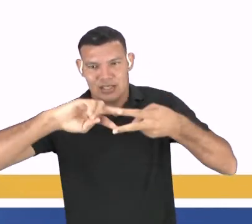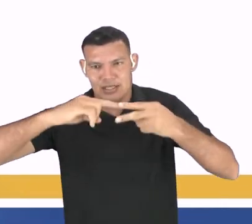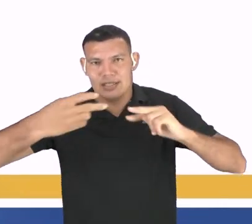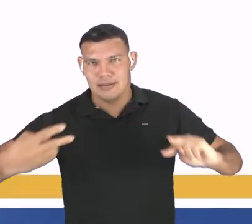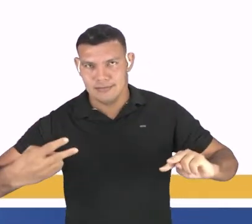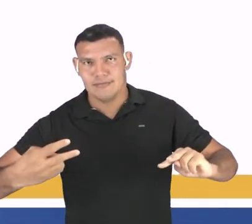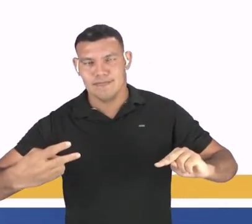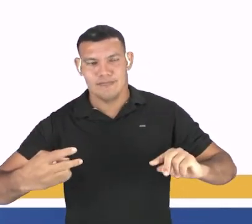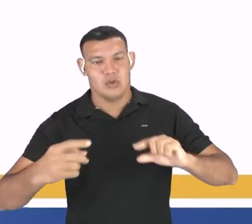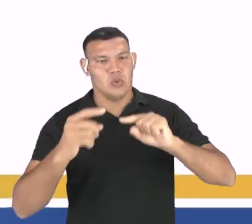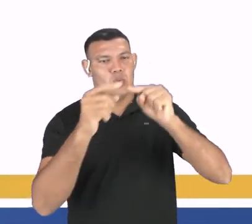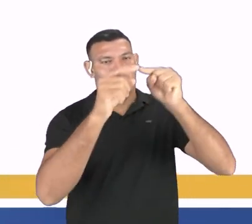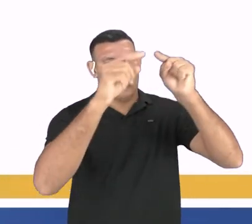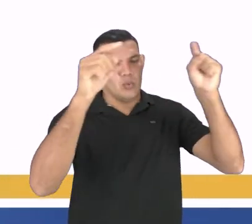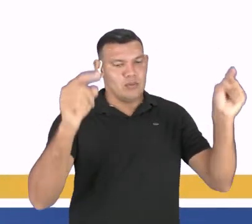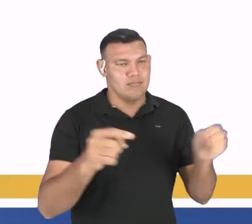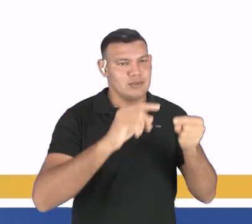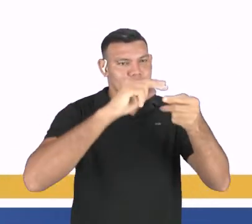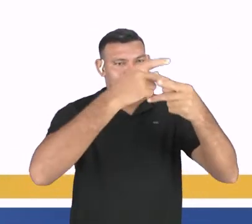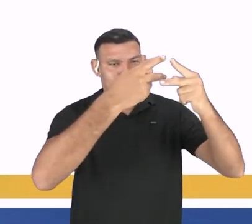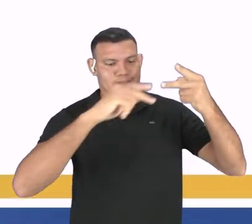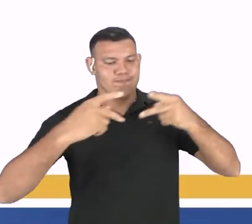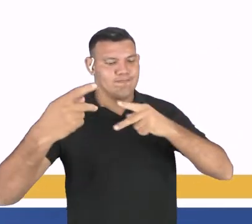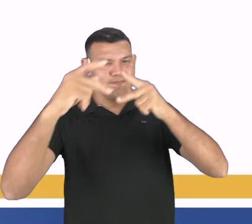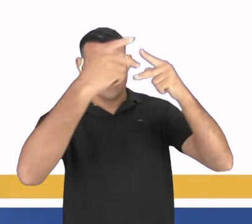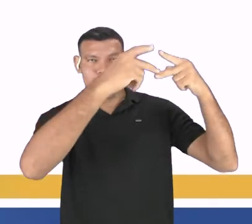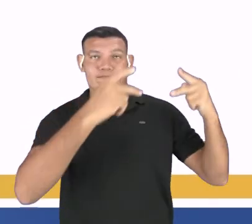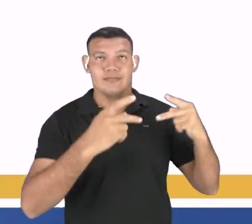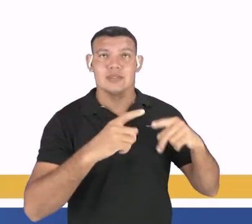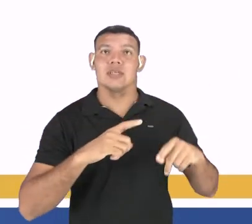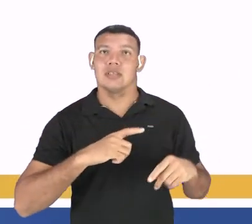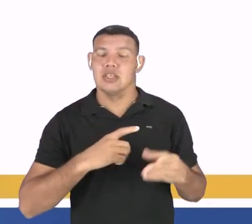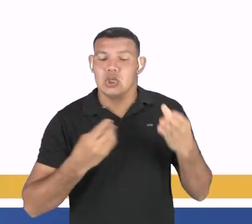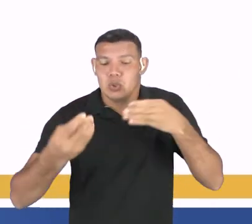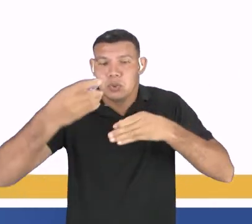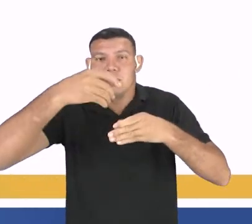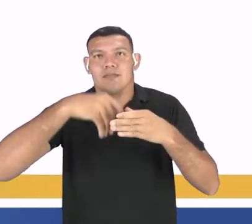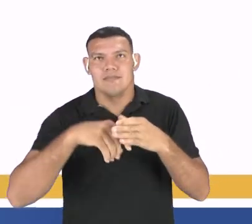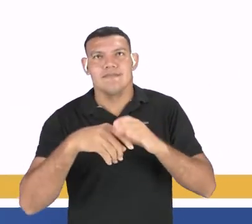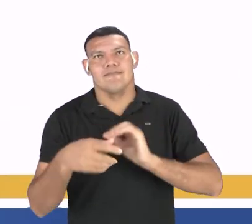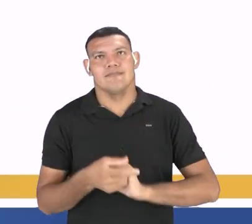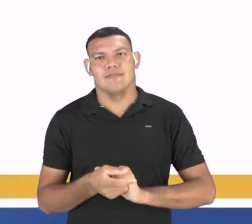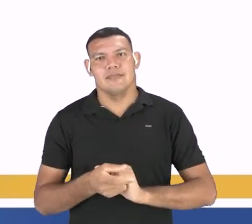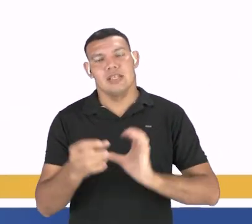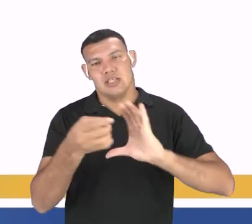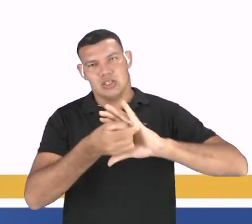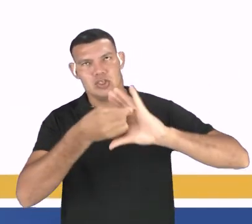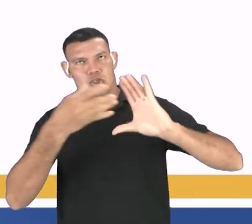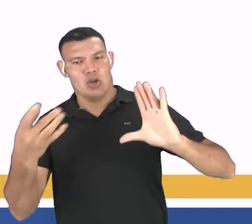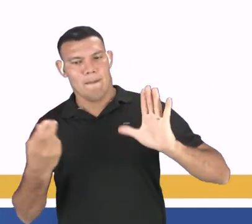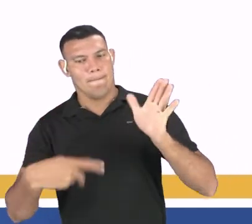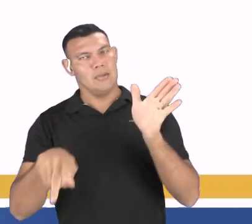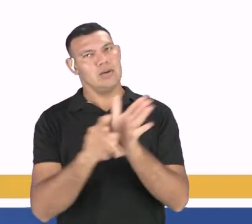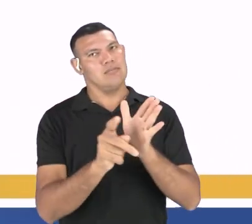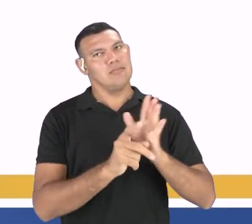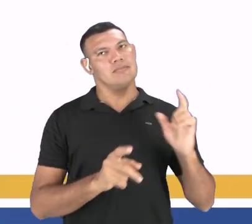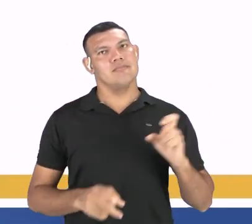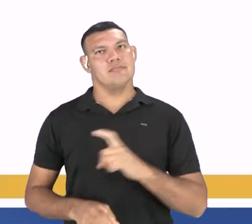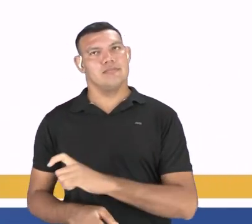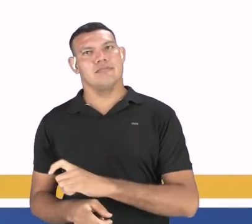tem um plasmídeo leque Além de a circular dentro dela e ela tem também o DNA que vai passar as suas características é